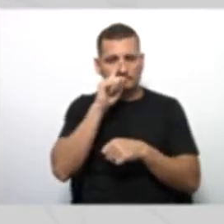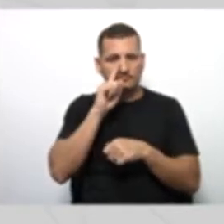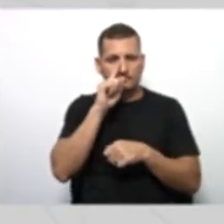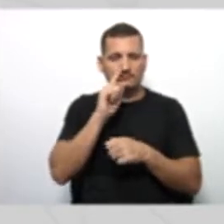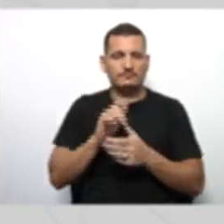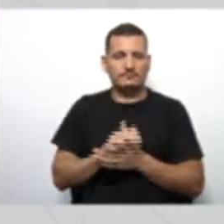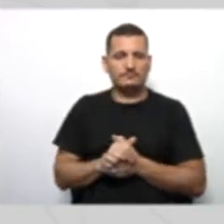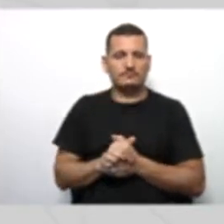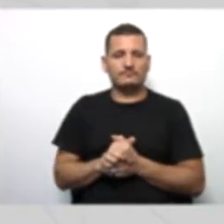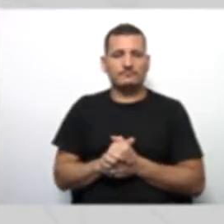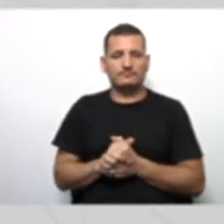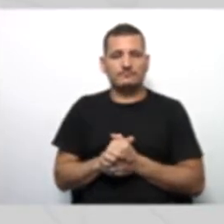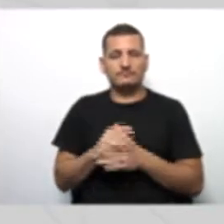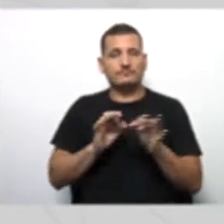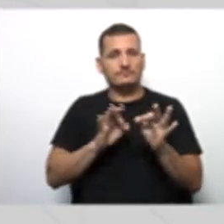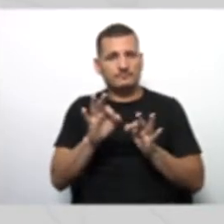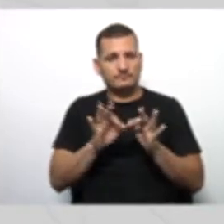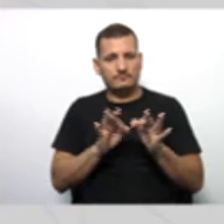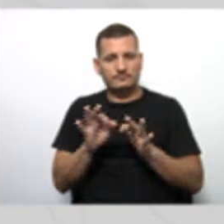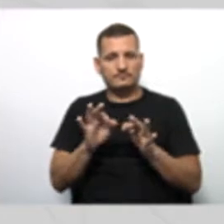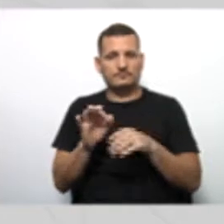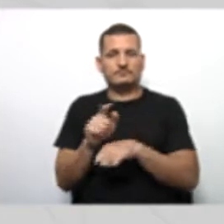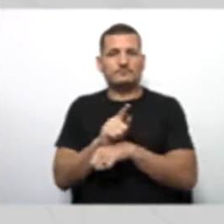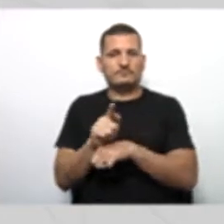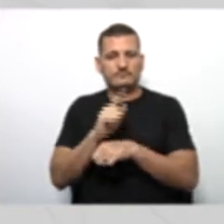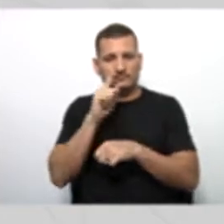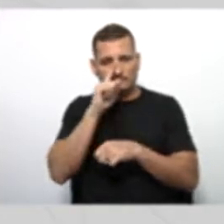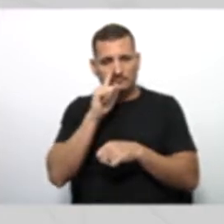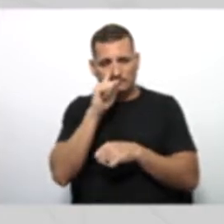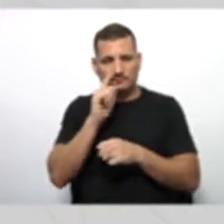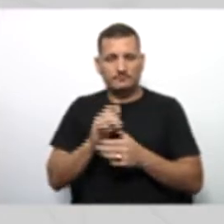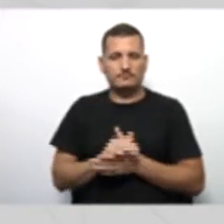nosso projeto. Planejamento do gerenciamento de riscos.